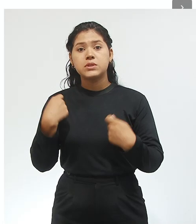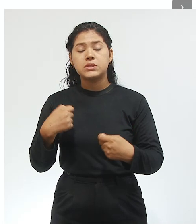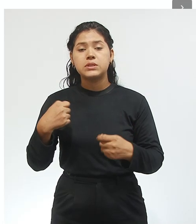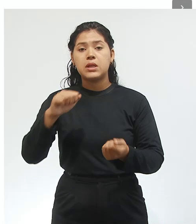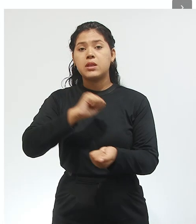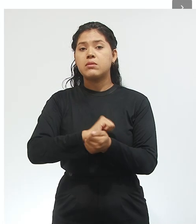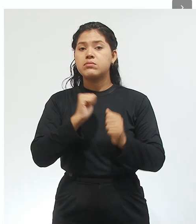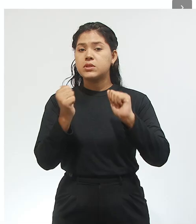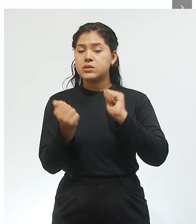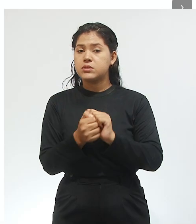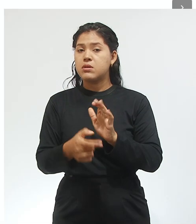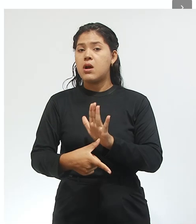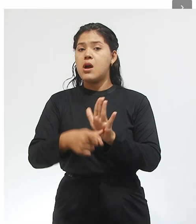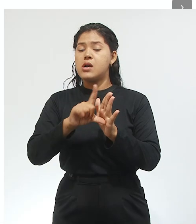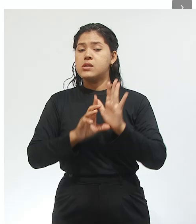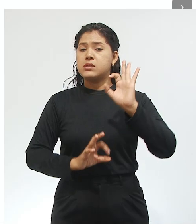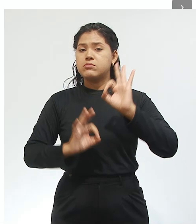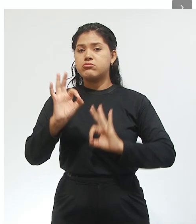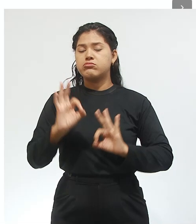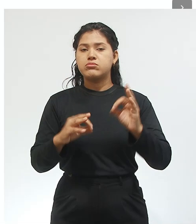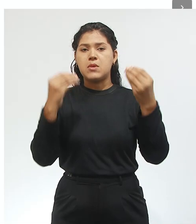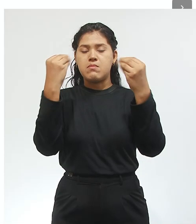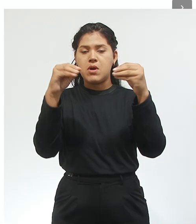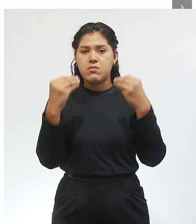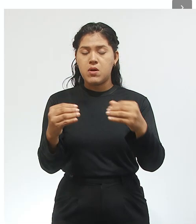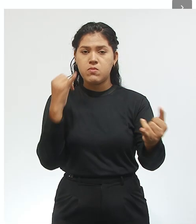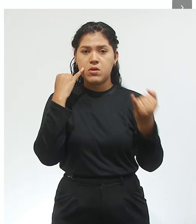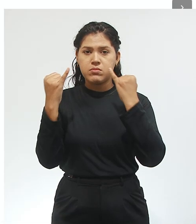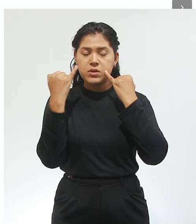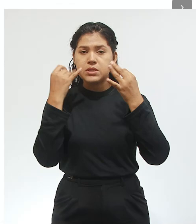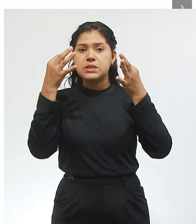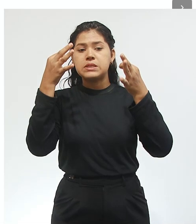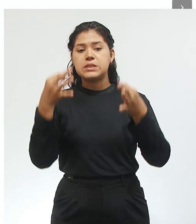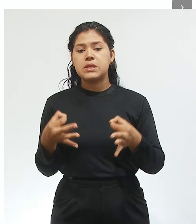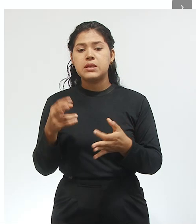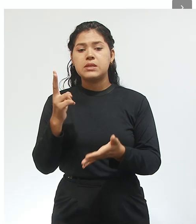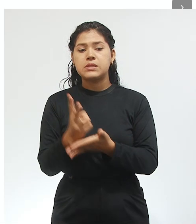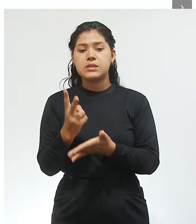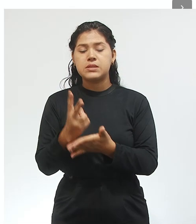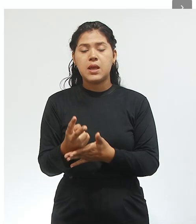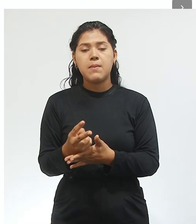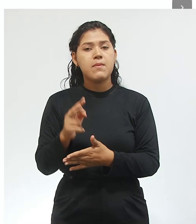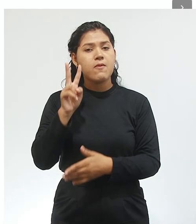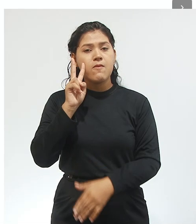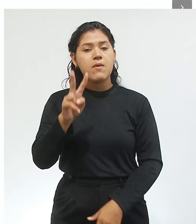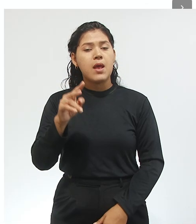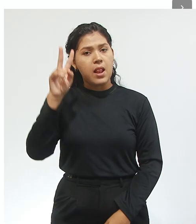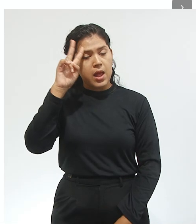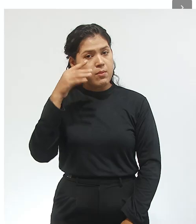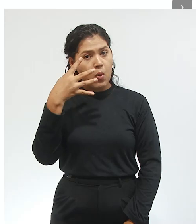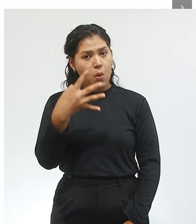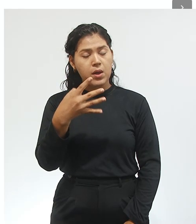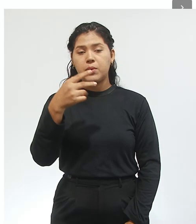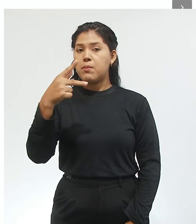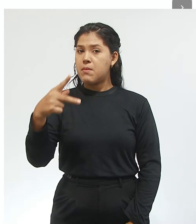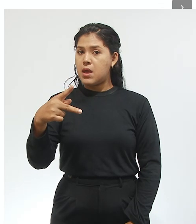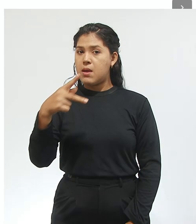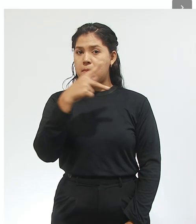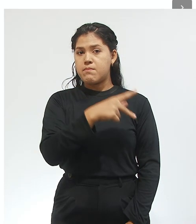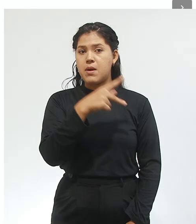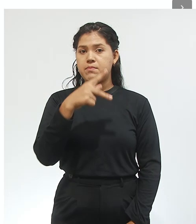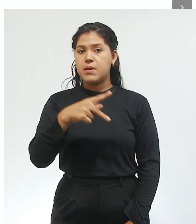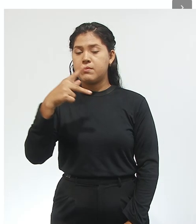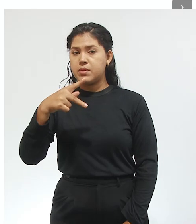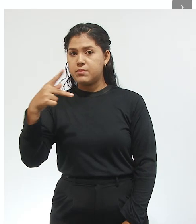ser previamente definido para que se possa fazer representar no composto dos 4 P's. A gente vai ver em seguida os 4 P's,